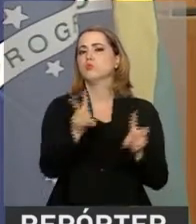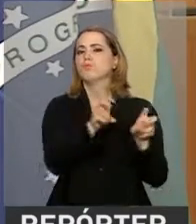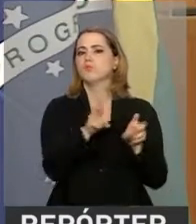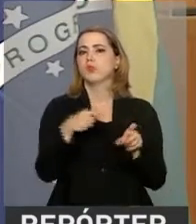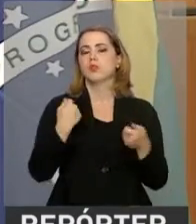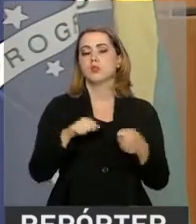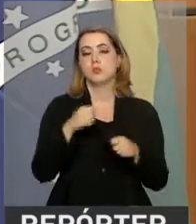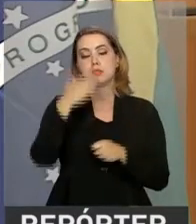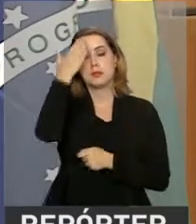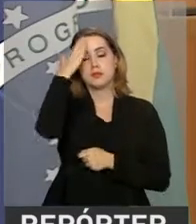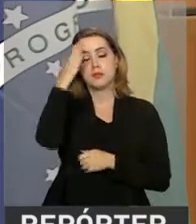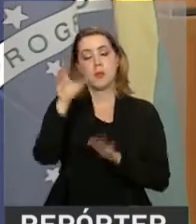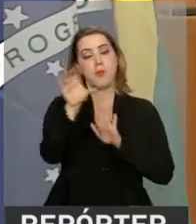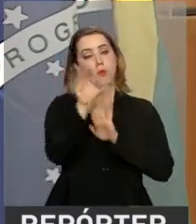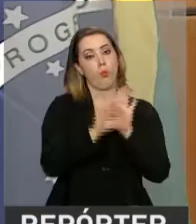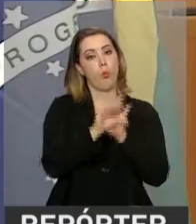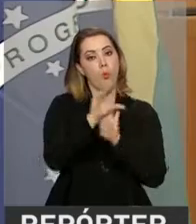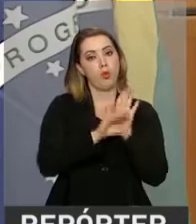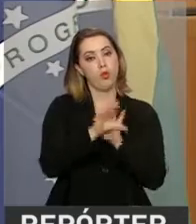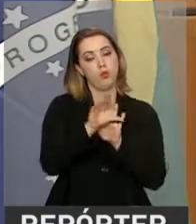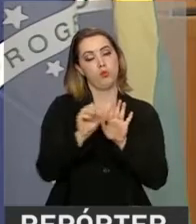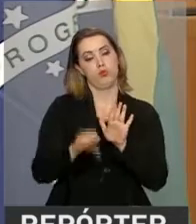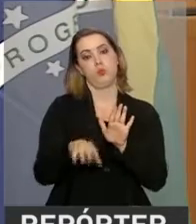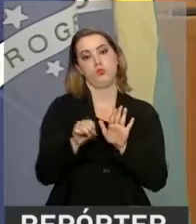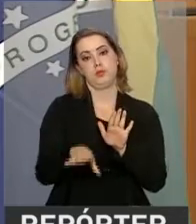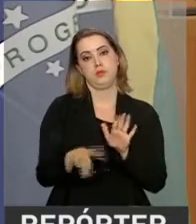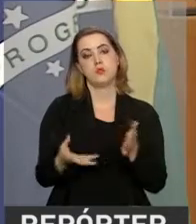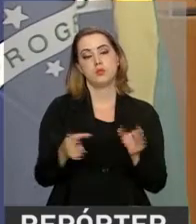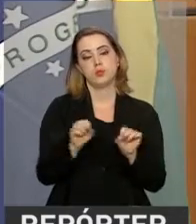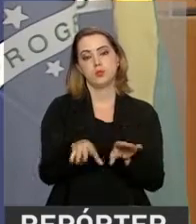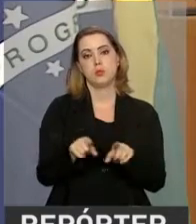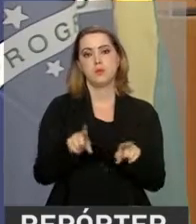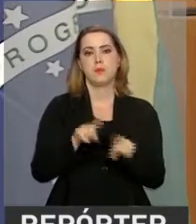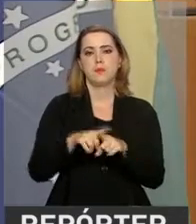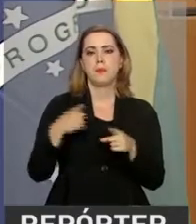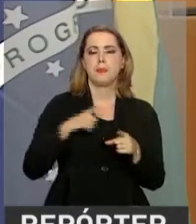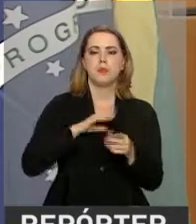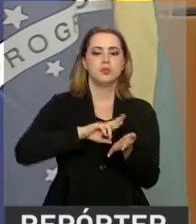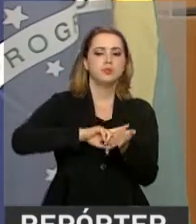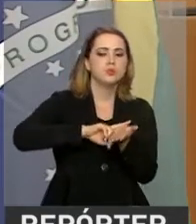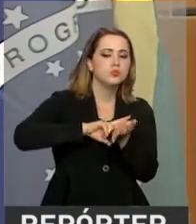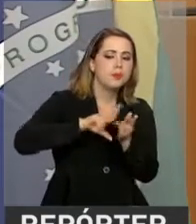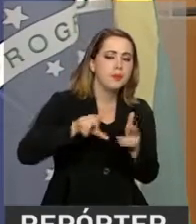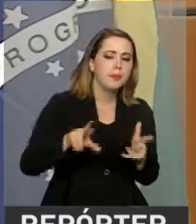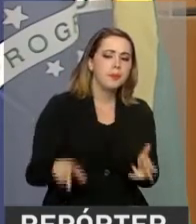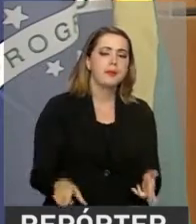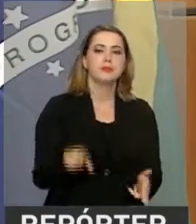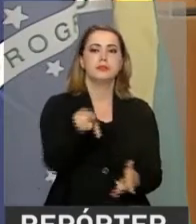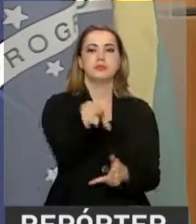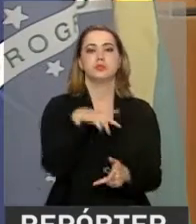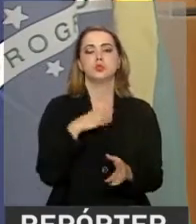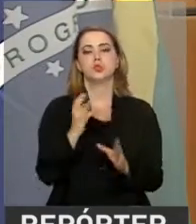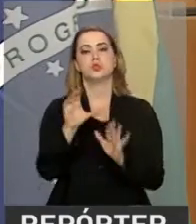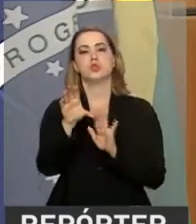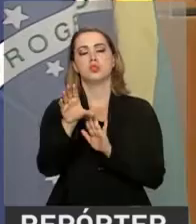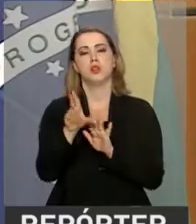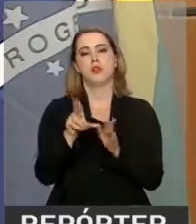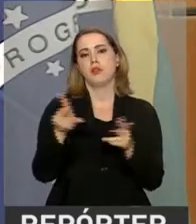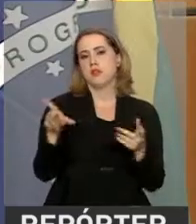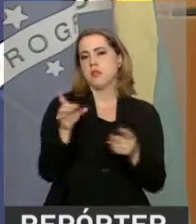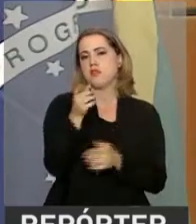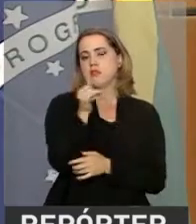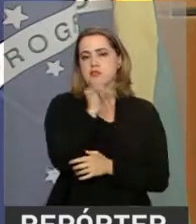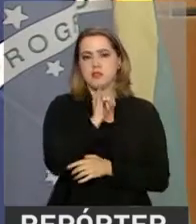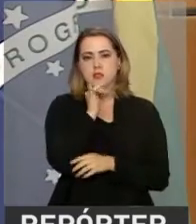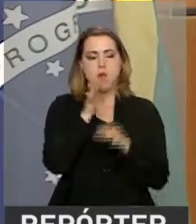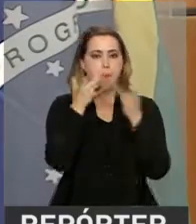da Base Nacional Curricular. E é evidente que a transversalidade de conteúdos como artes, a necessidade